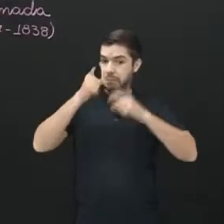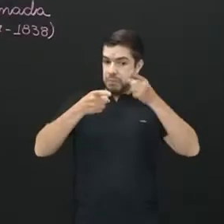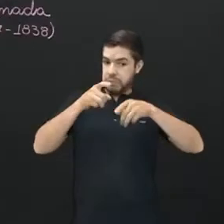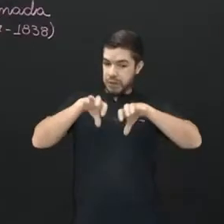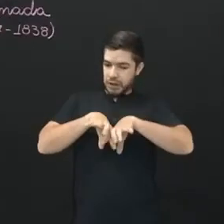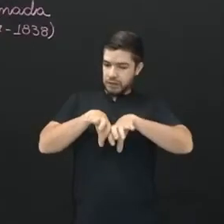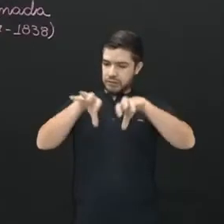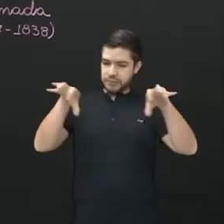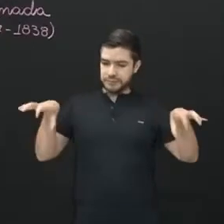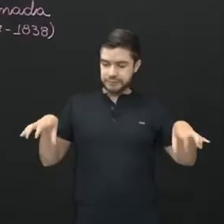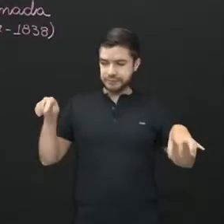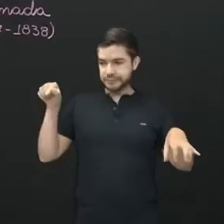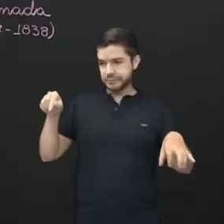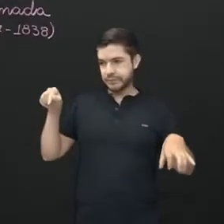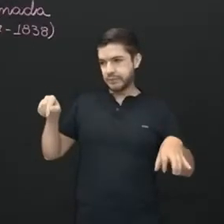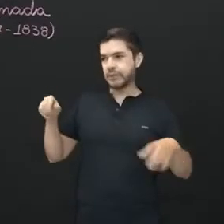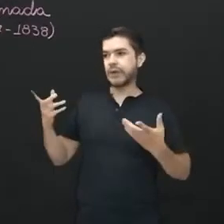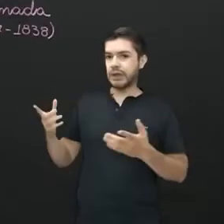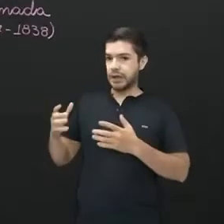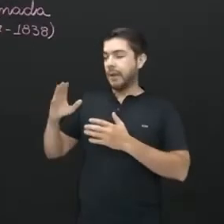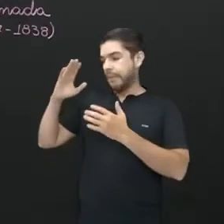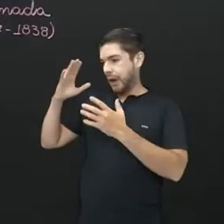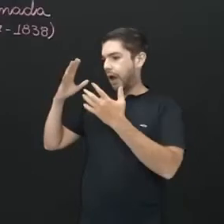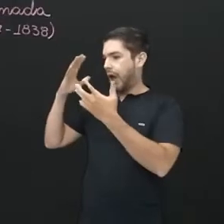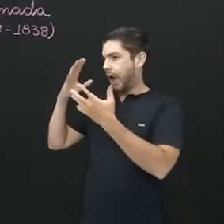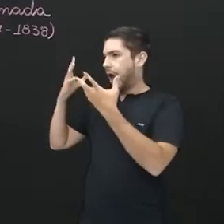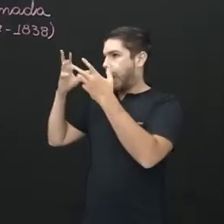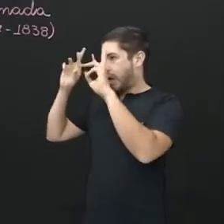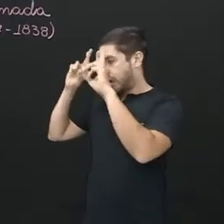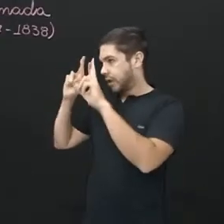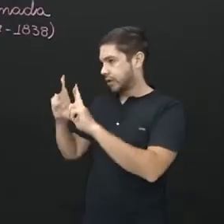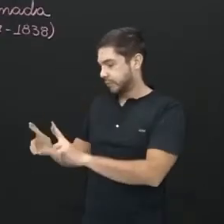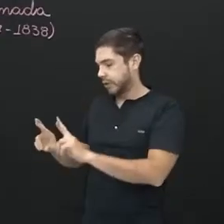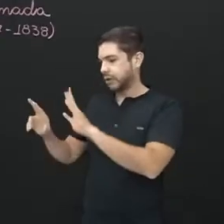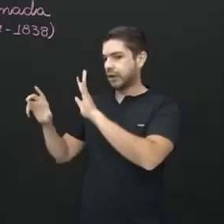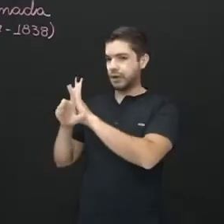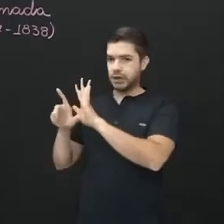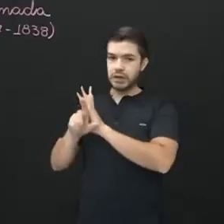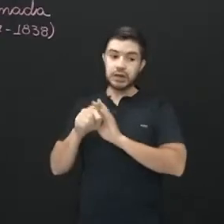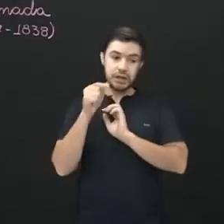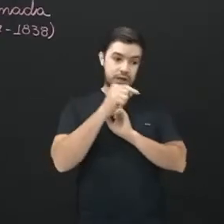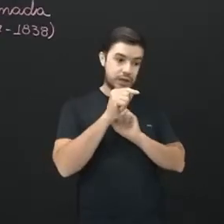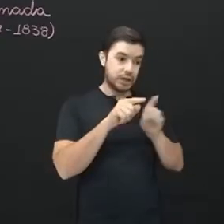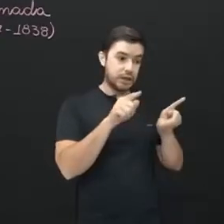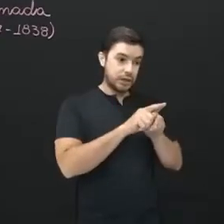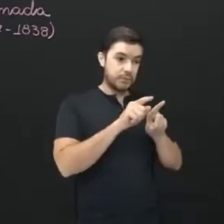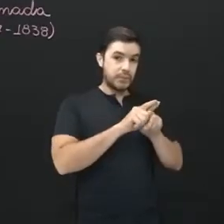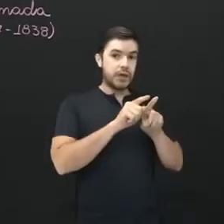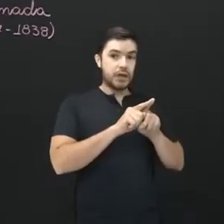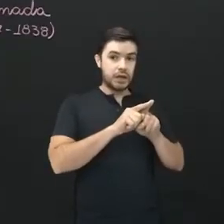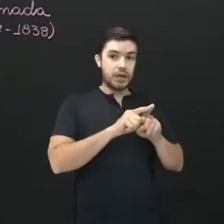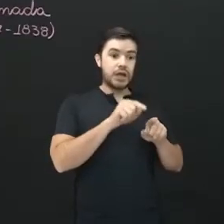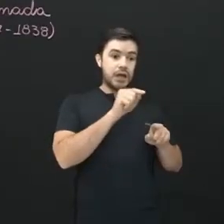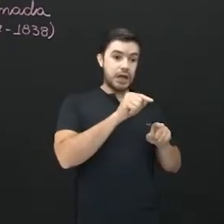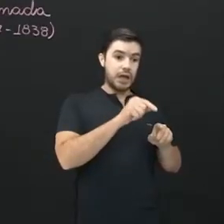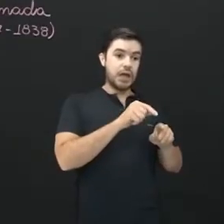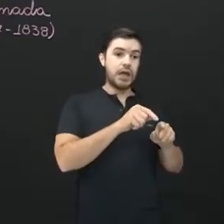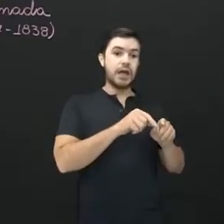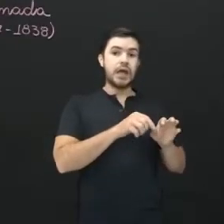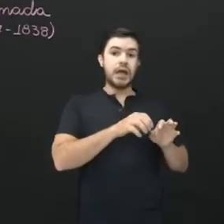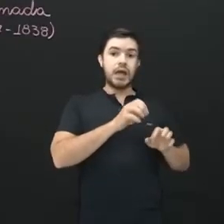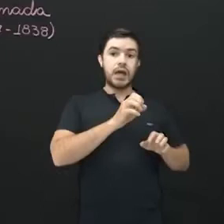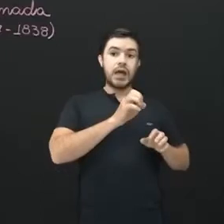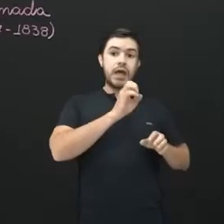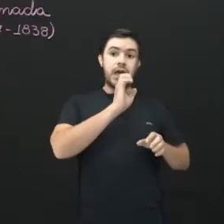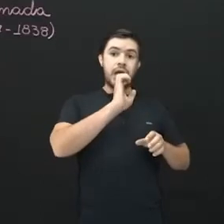Em executivo, que seria o cumprimento das leis, em legislativo, que significaria fazer as leis, e o judiciário, que